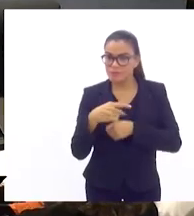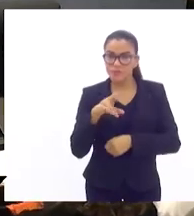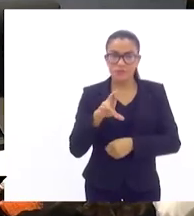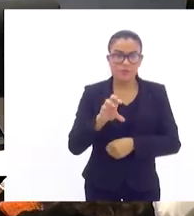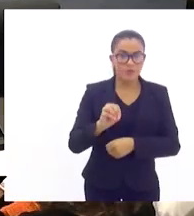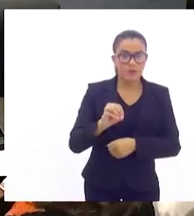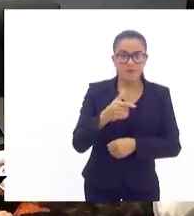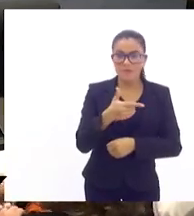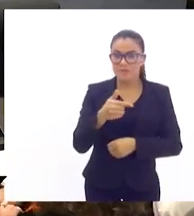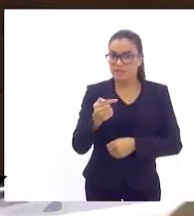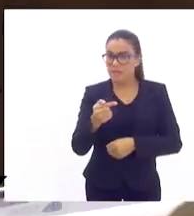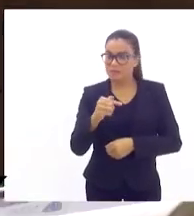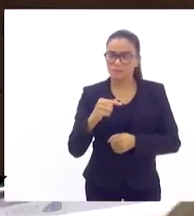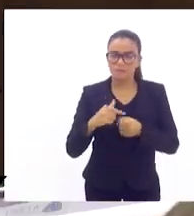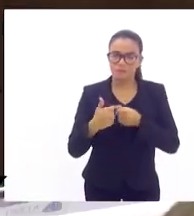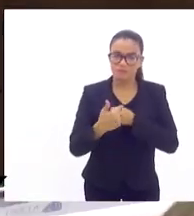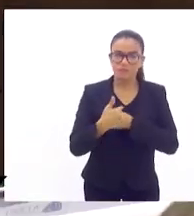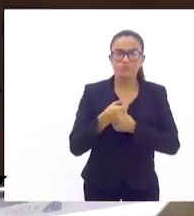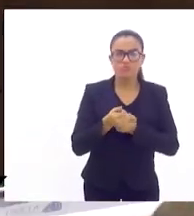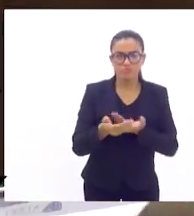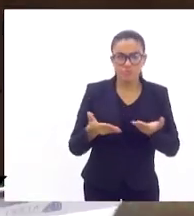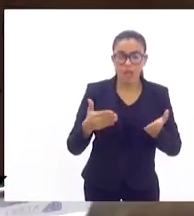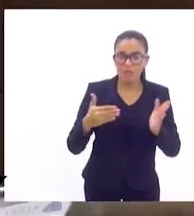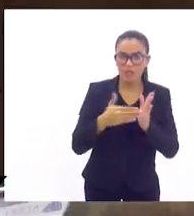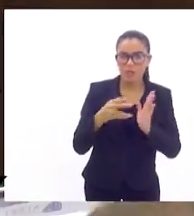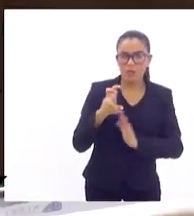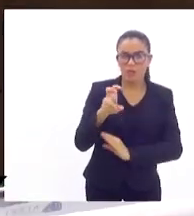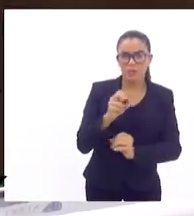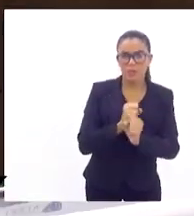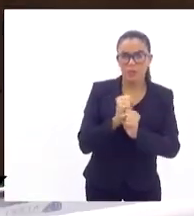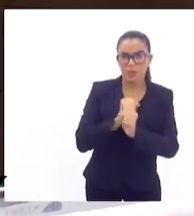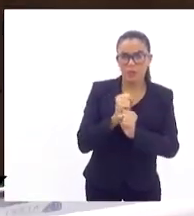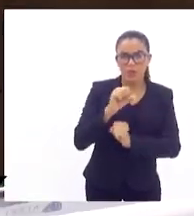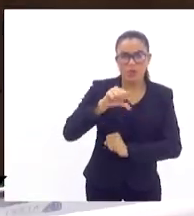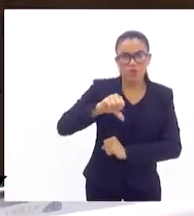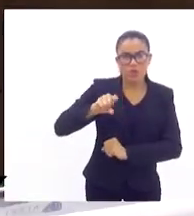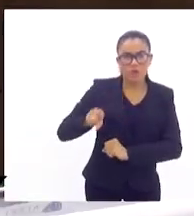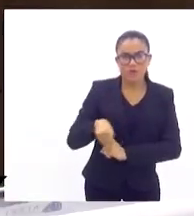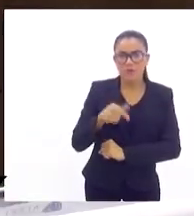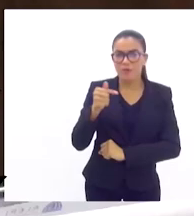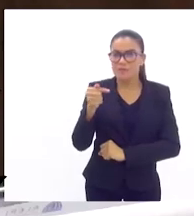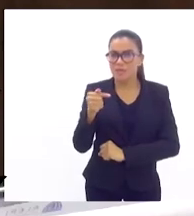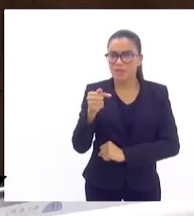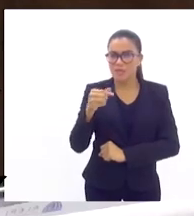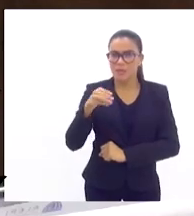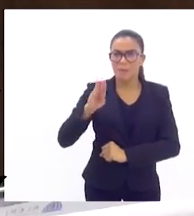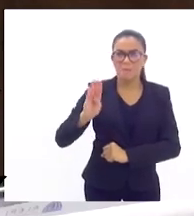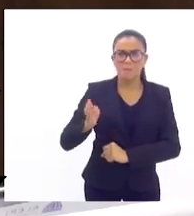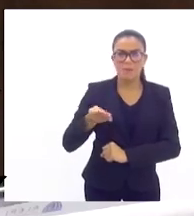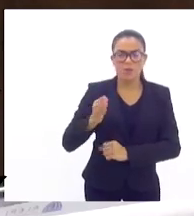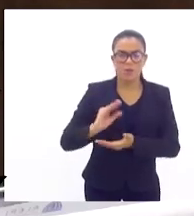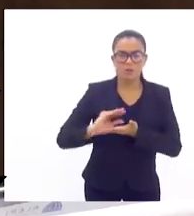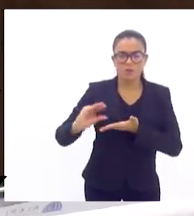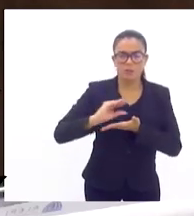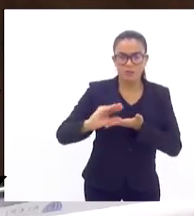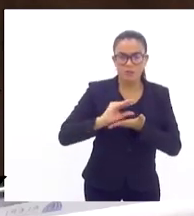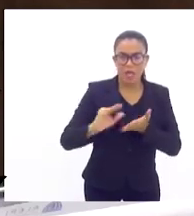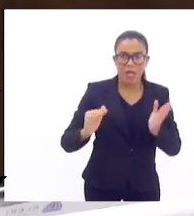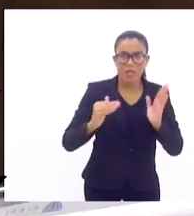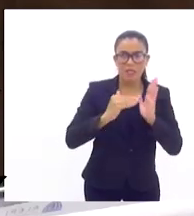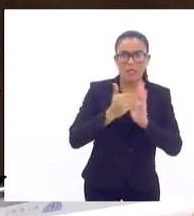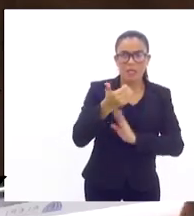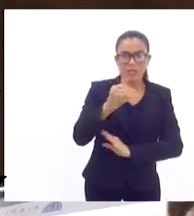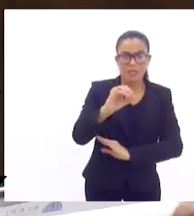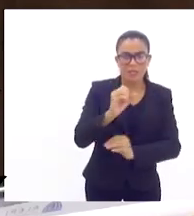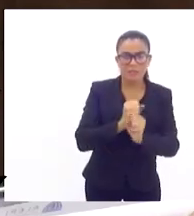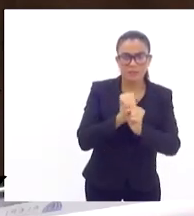27 municípios. Nós vamos ter, até o quinto ano de concessão, 9,7 bilhões de reais de investimento. Até o décimo ano